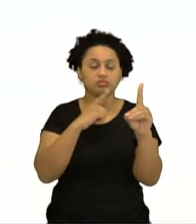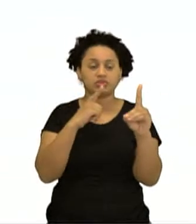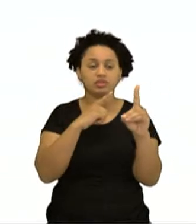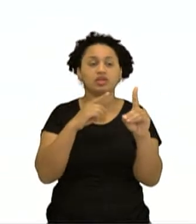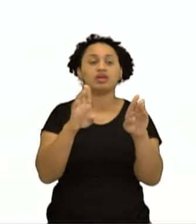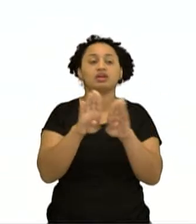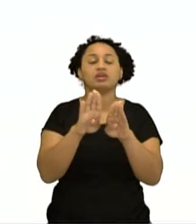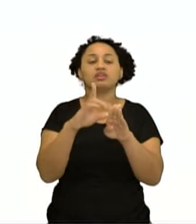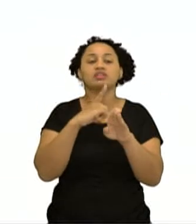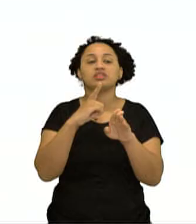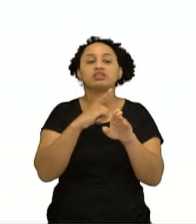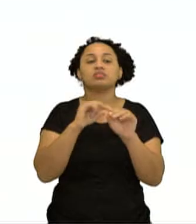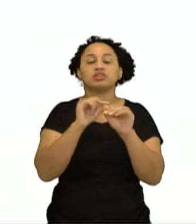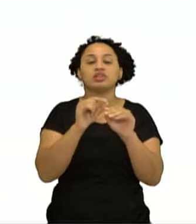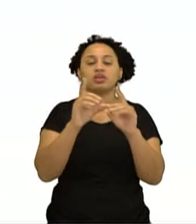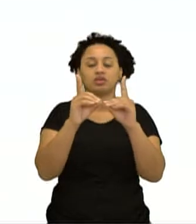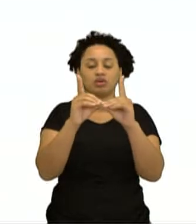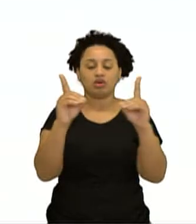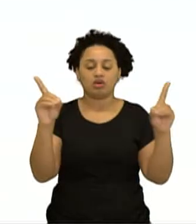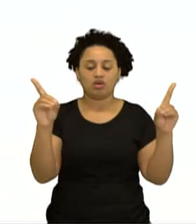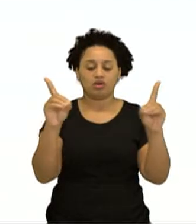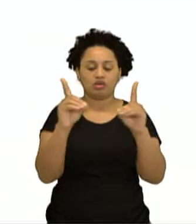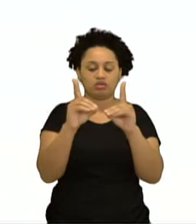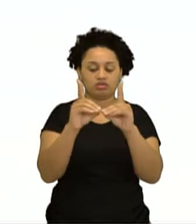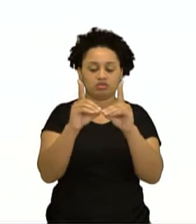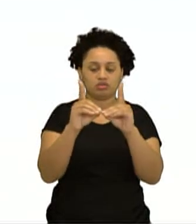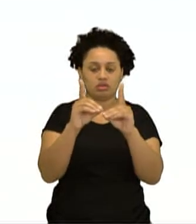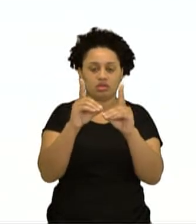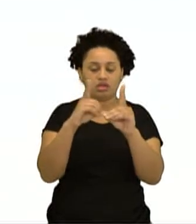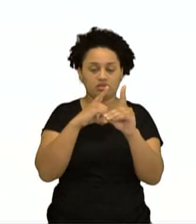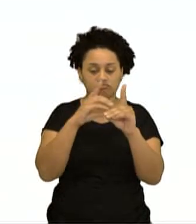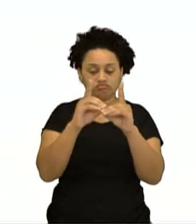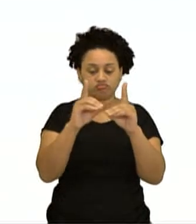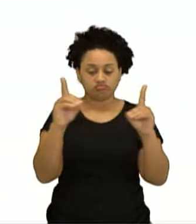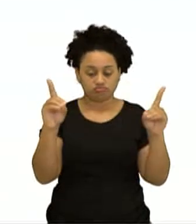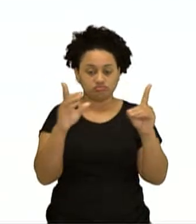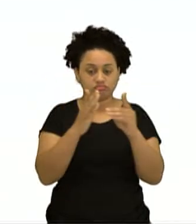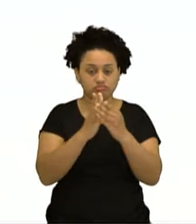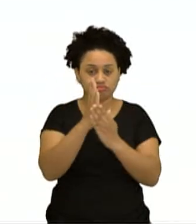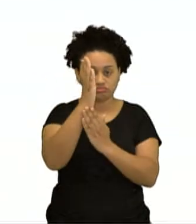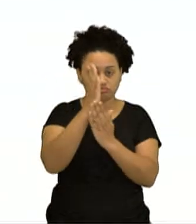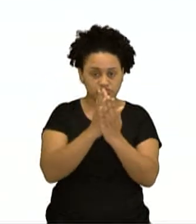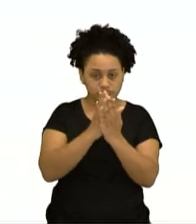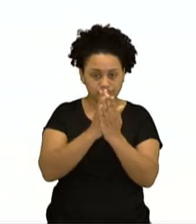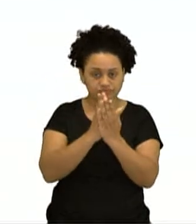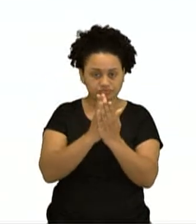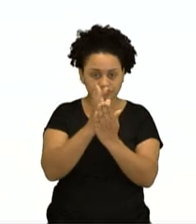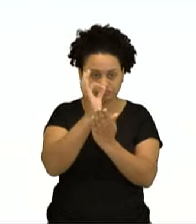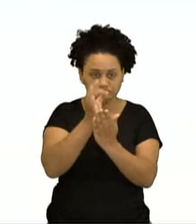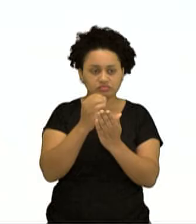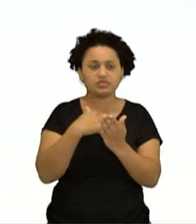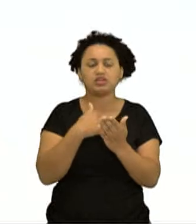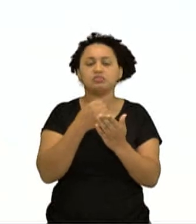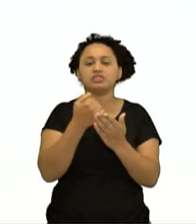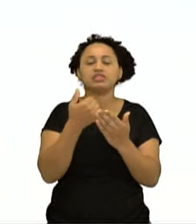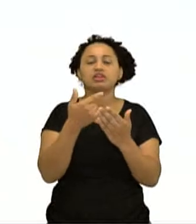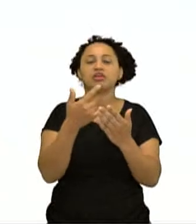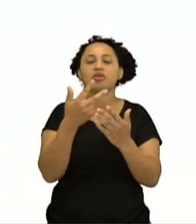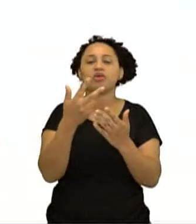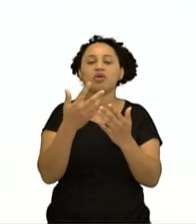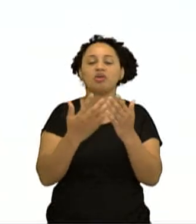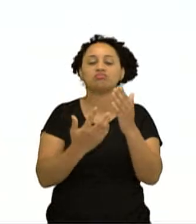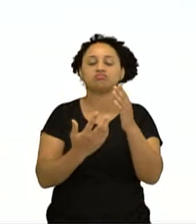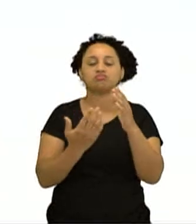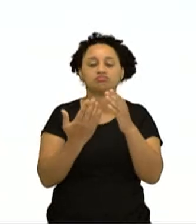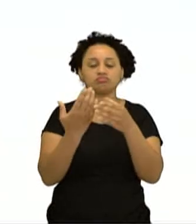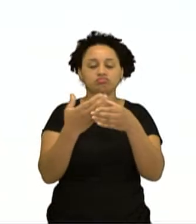também o centro do nosso cilindro ali. E daí é mais ou menos como se eu cortasse,